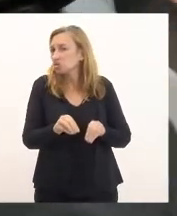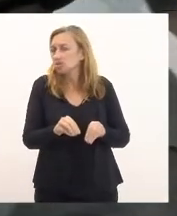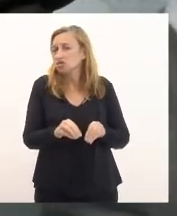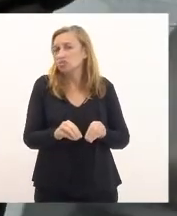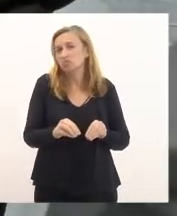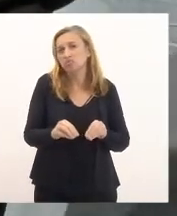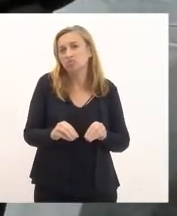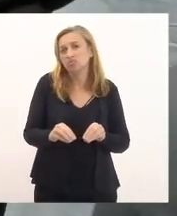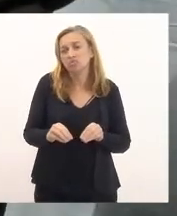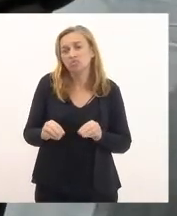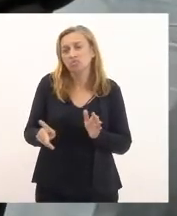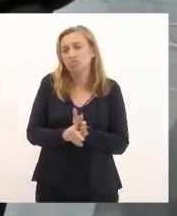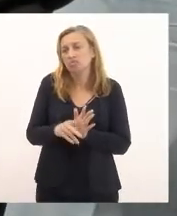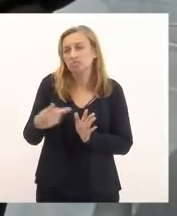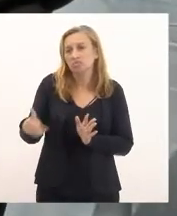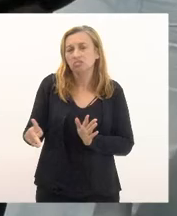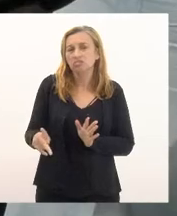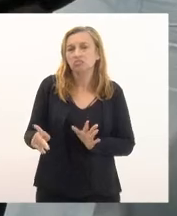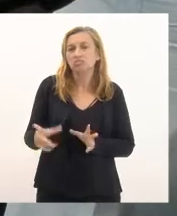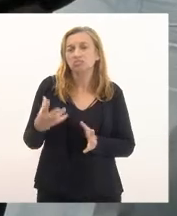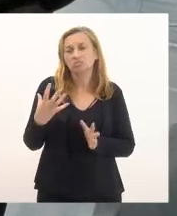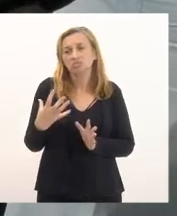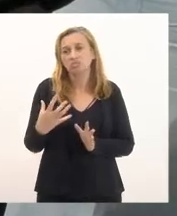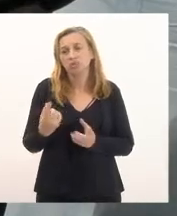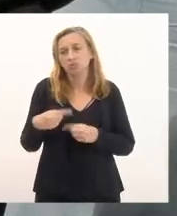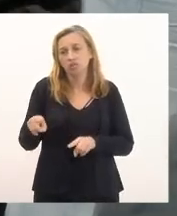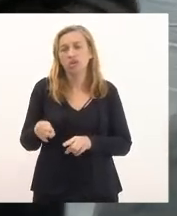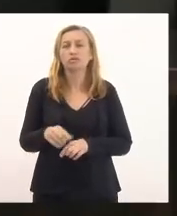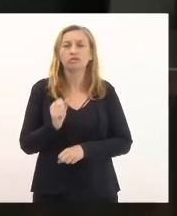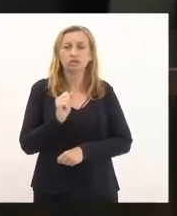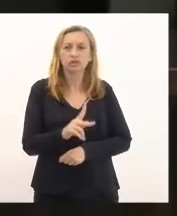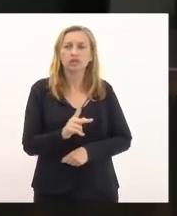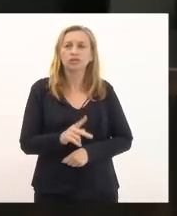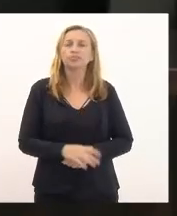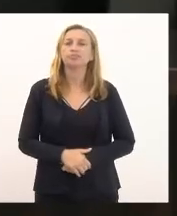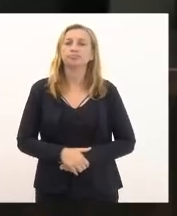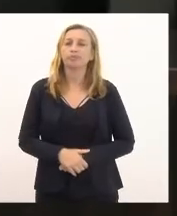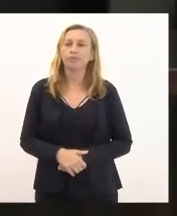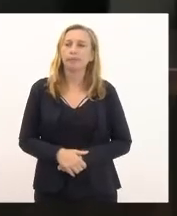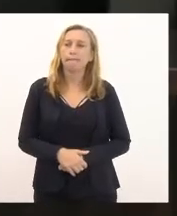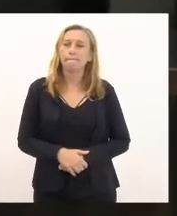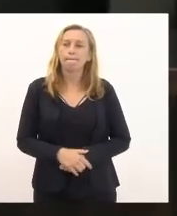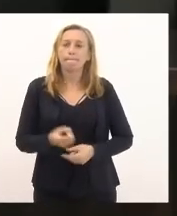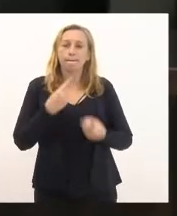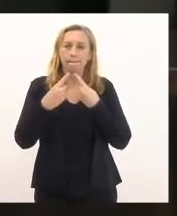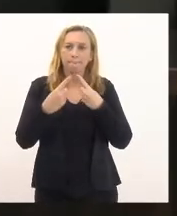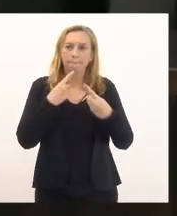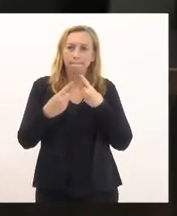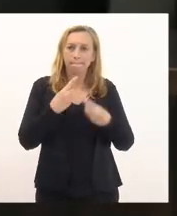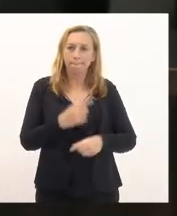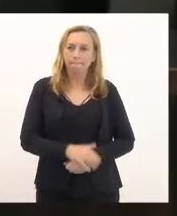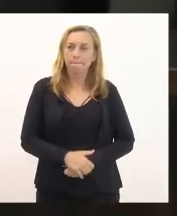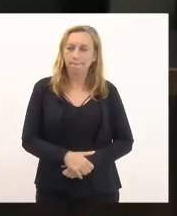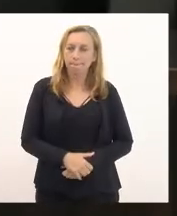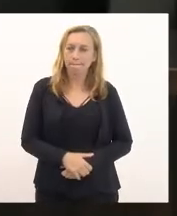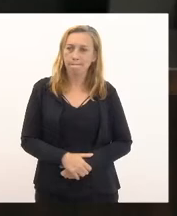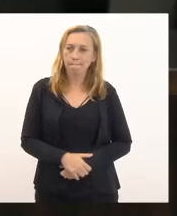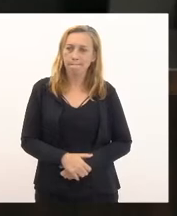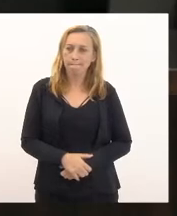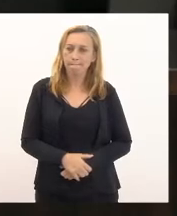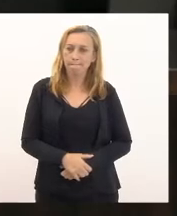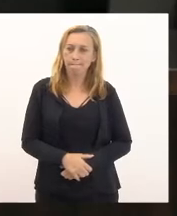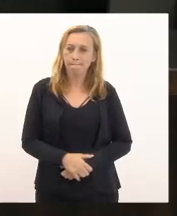autor... No mérito, parecer favorável. É contrário. Ok. Com os pareceres emitidos, em discussão.